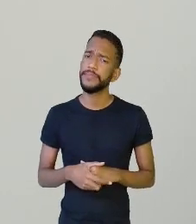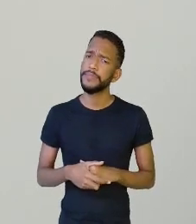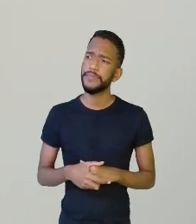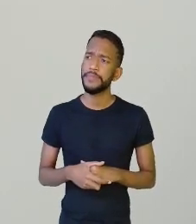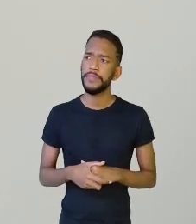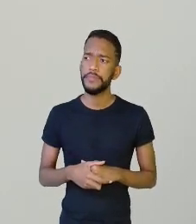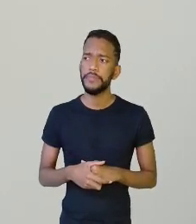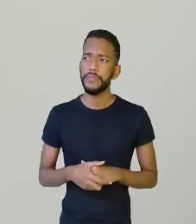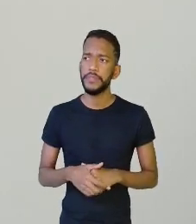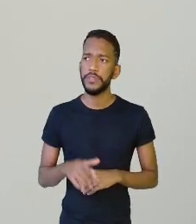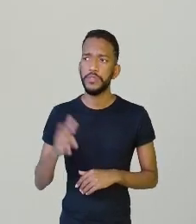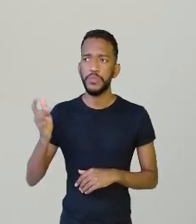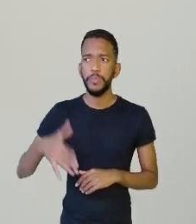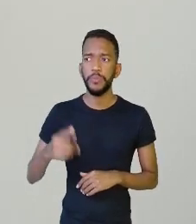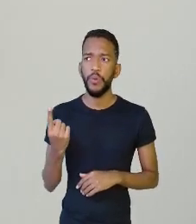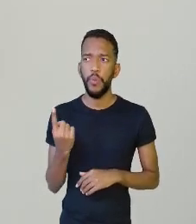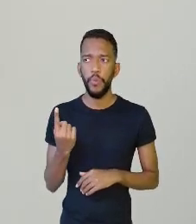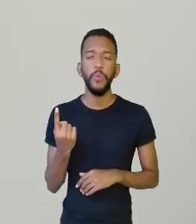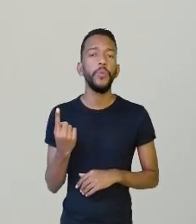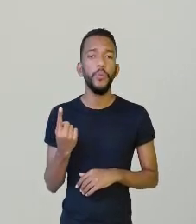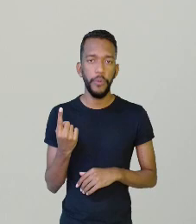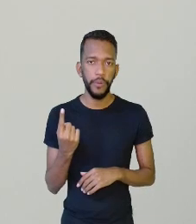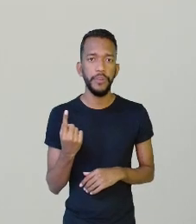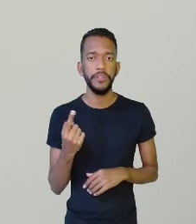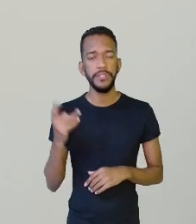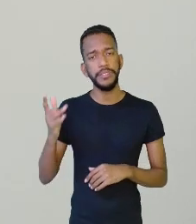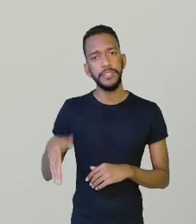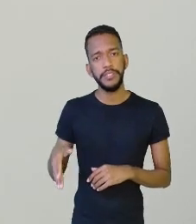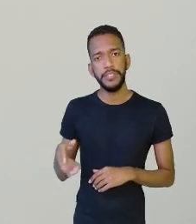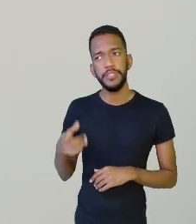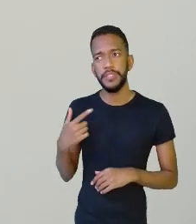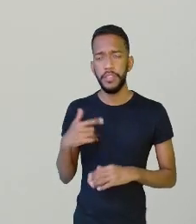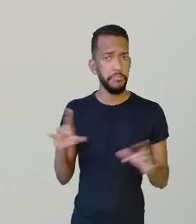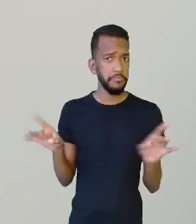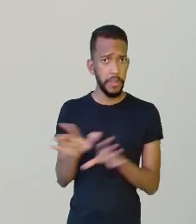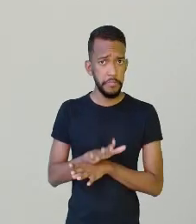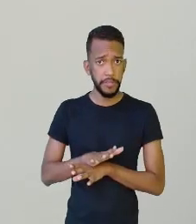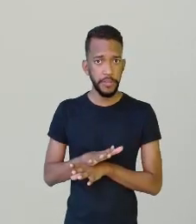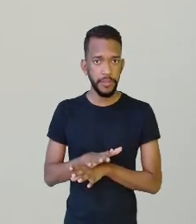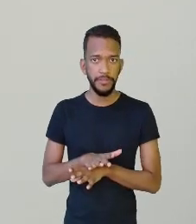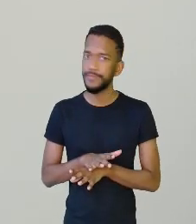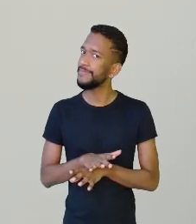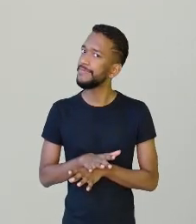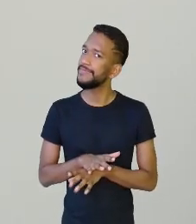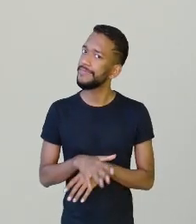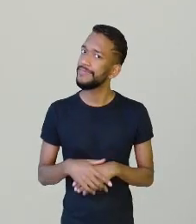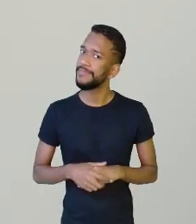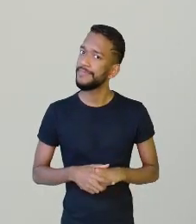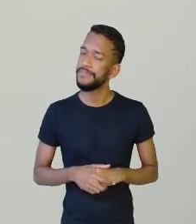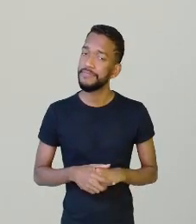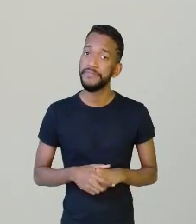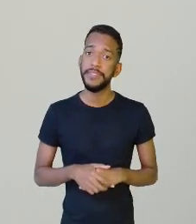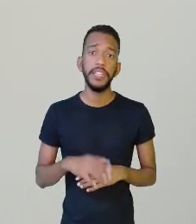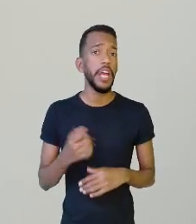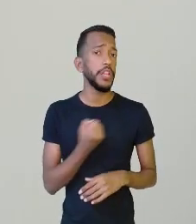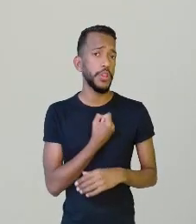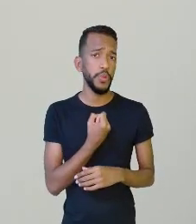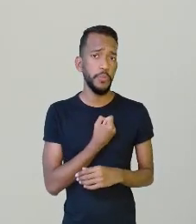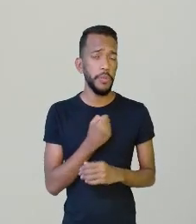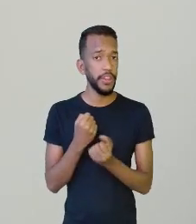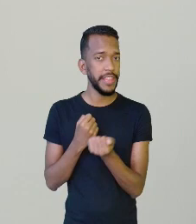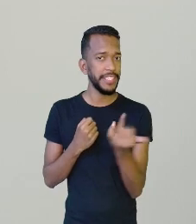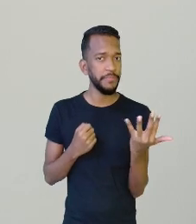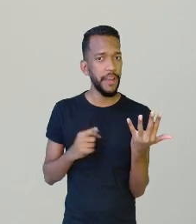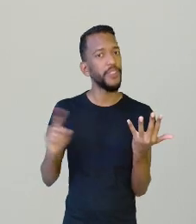Gente, sobrou 1. Foi uma divisão com o resto. Eu acabo por aí? No caso de números decimais,